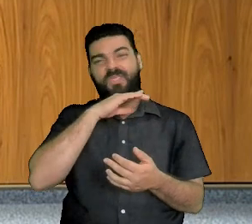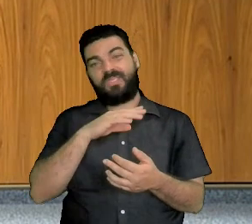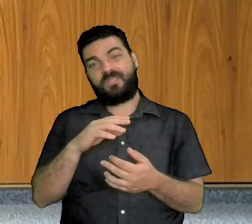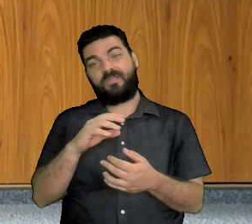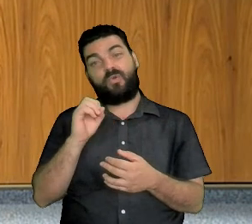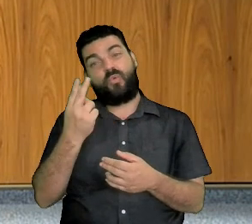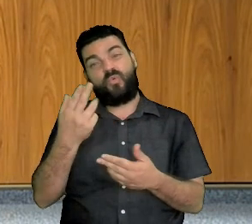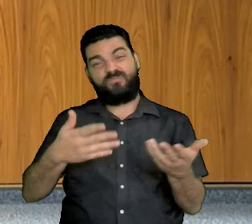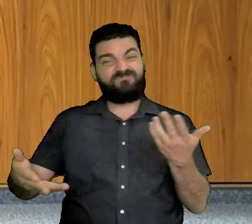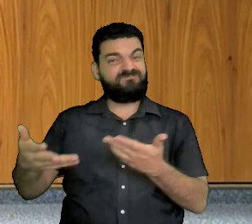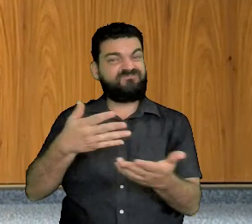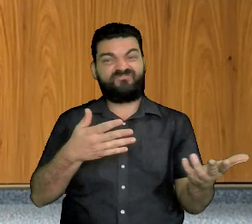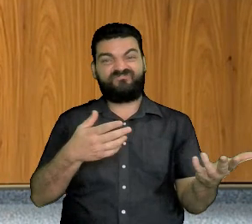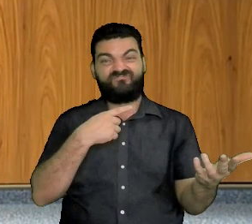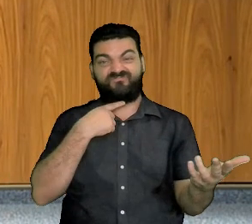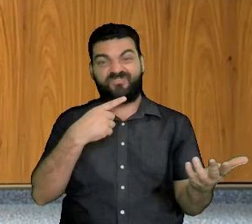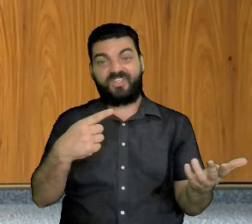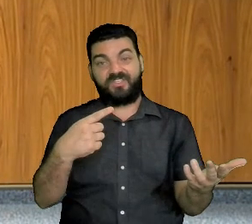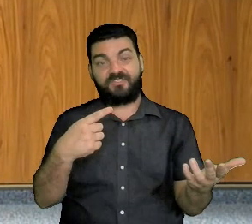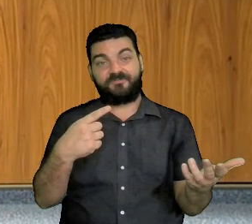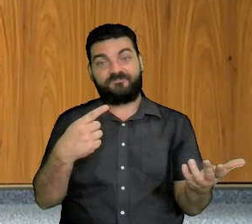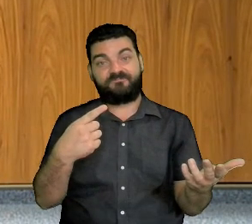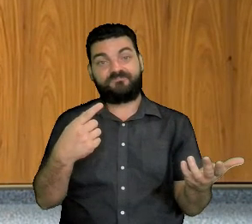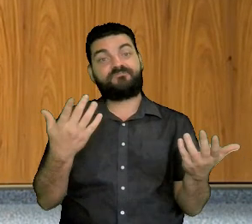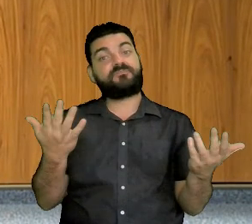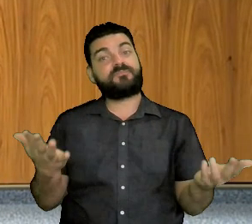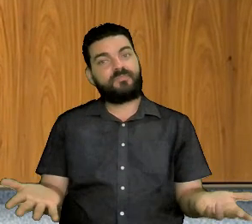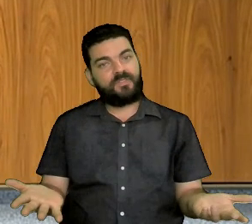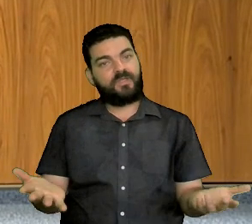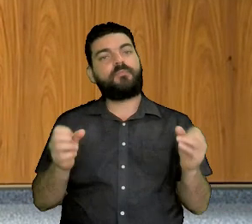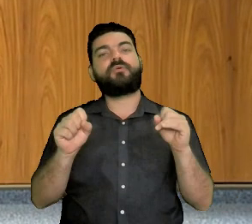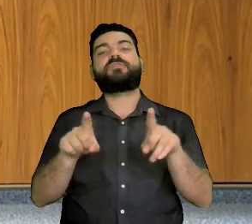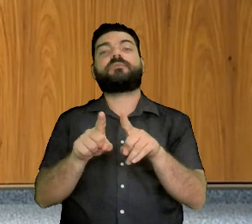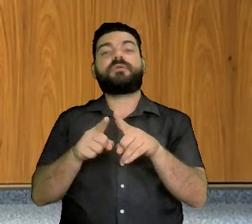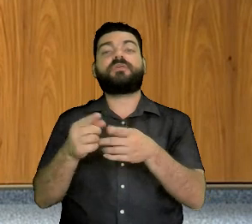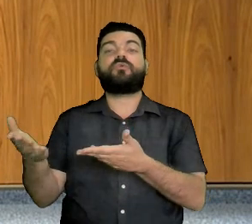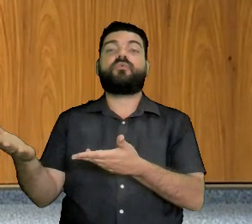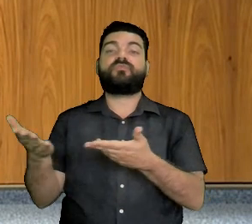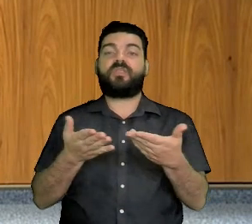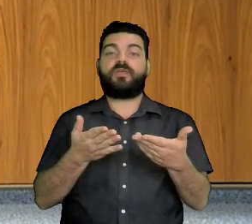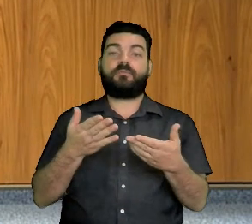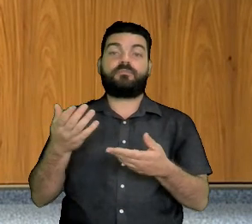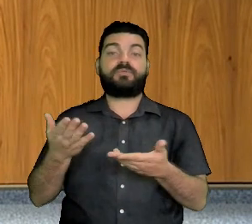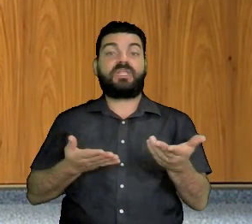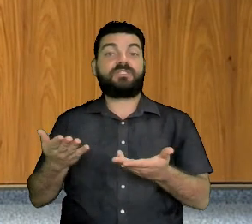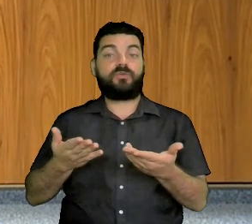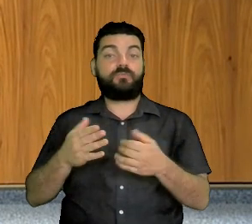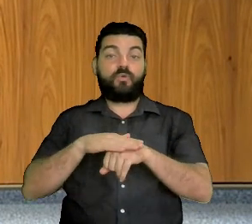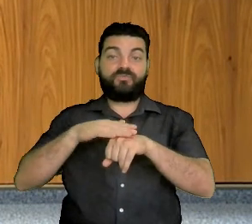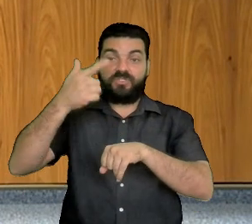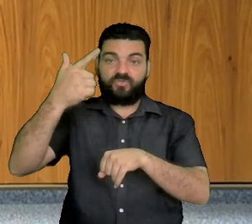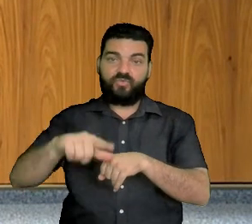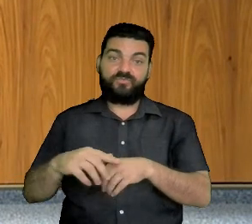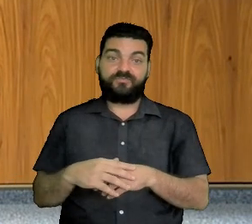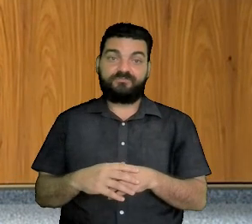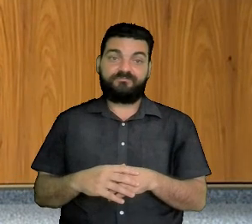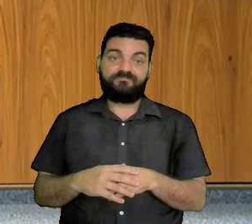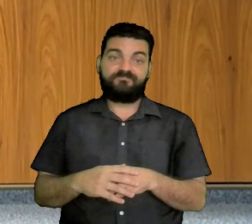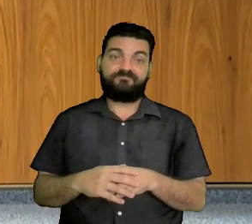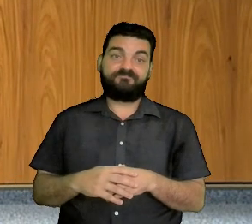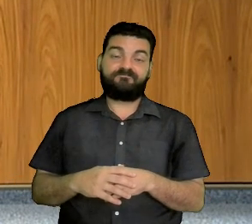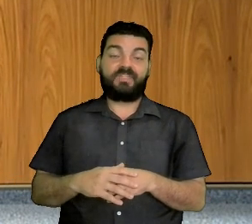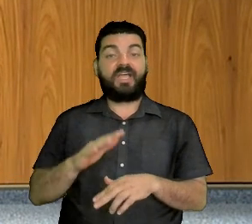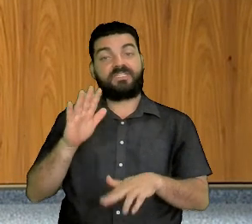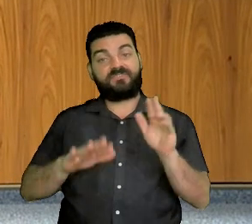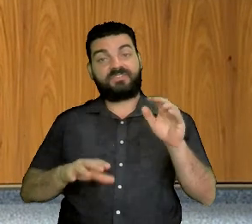direta não seja favorável, torna-se possível se falar em mediação e conciliação. Em tais situações, lá